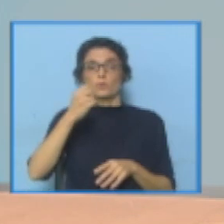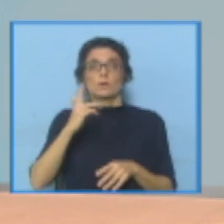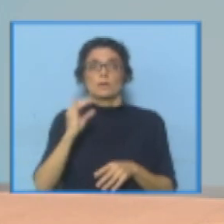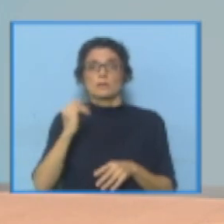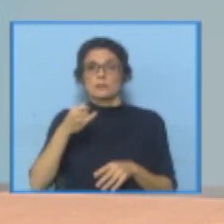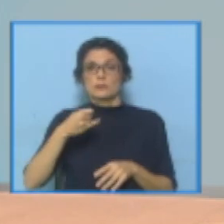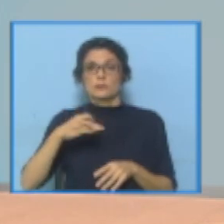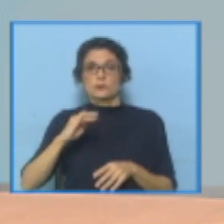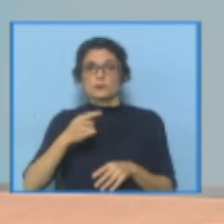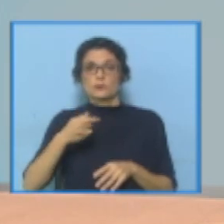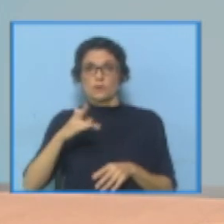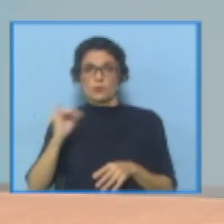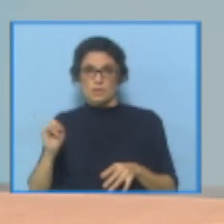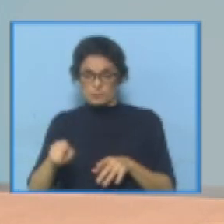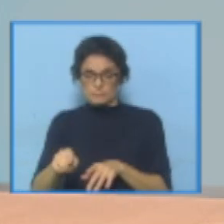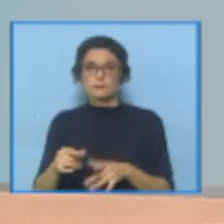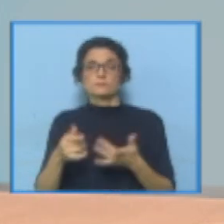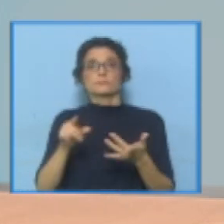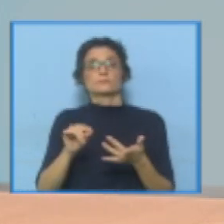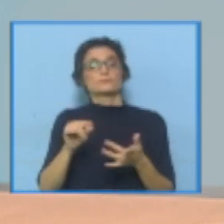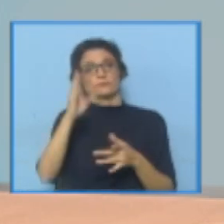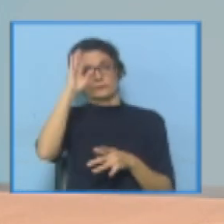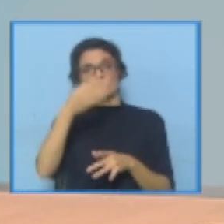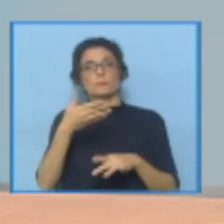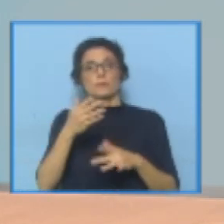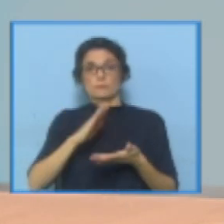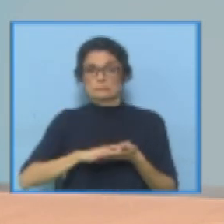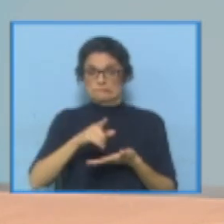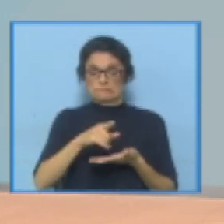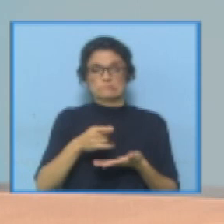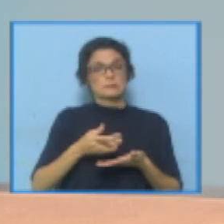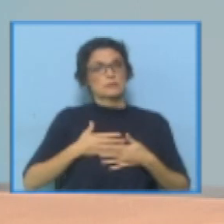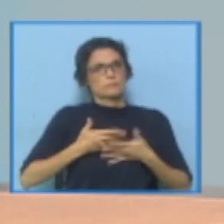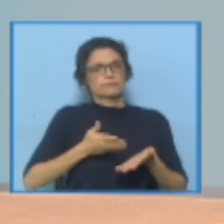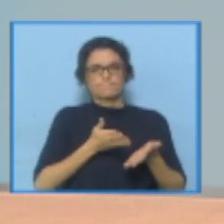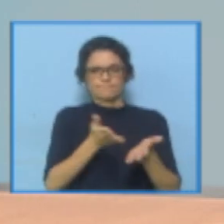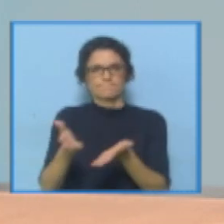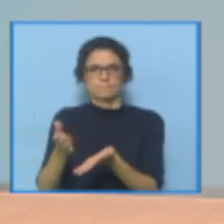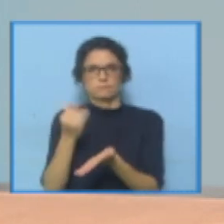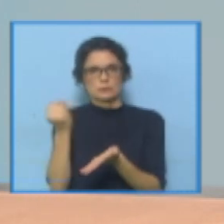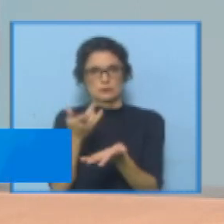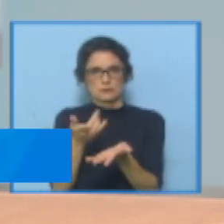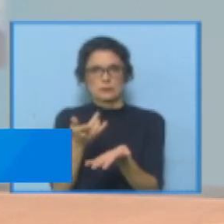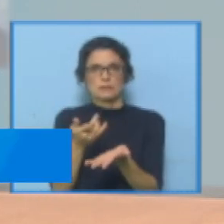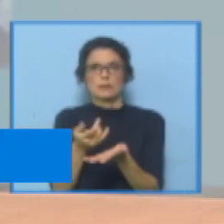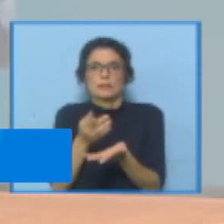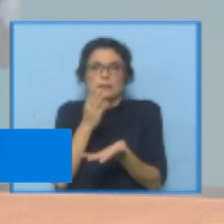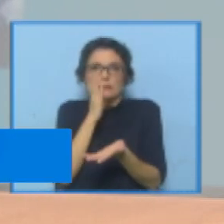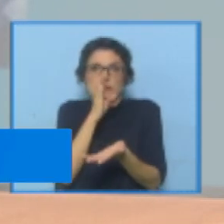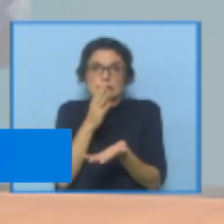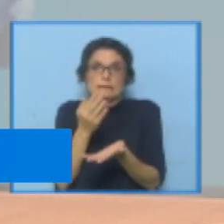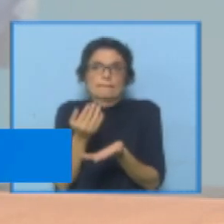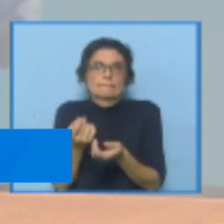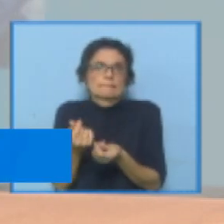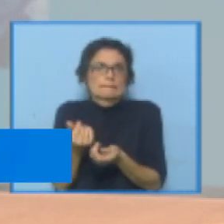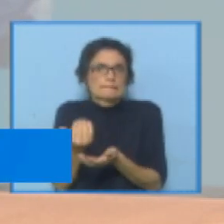disponível para tentar ajudar algumas entidades que possam até querer adquirir este kit e não tenham capacidade para o fazer, portanto, que é